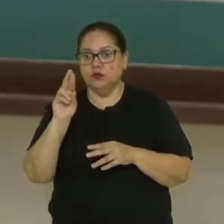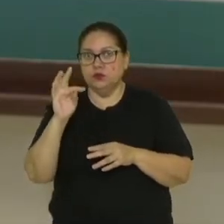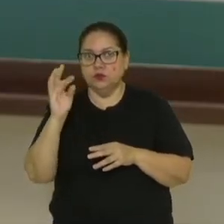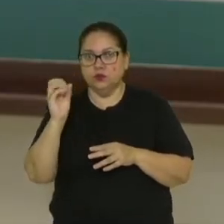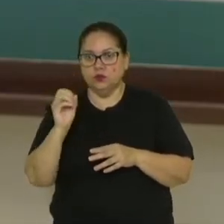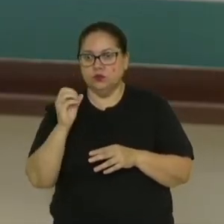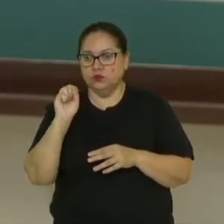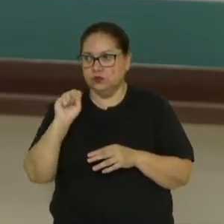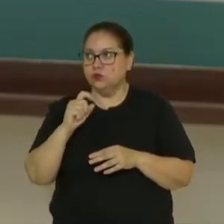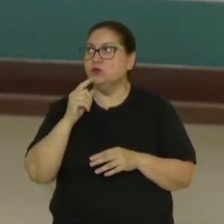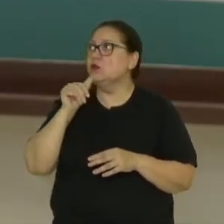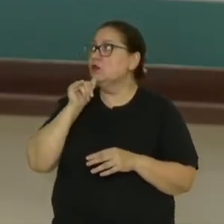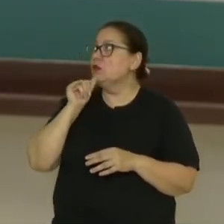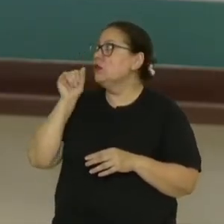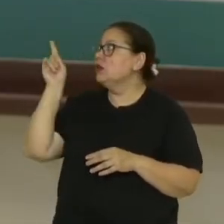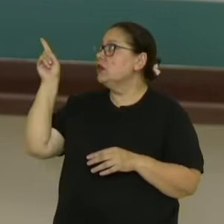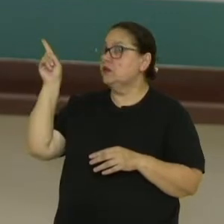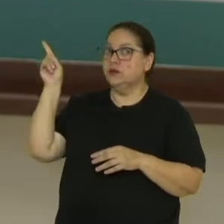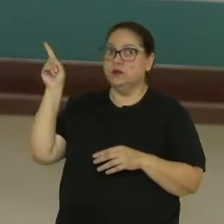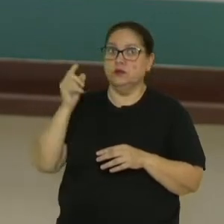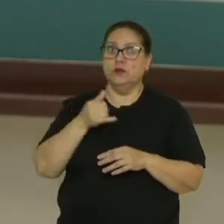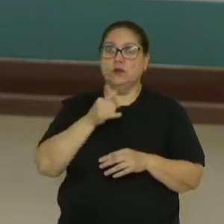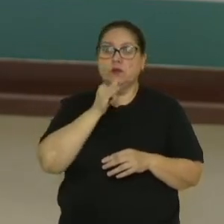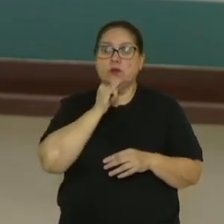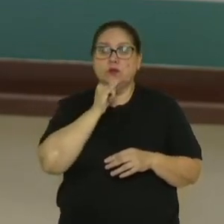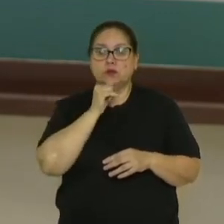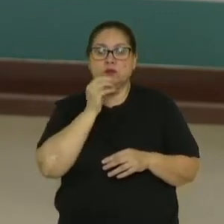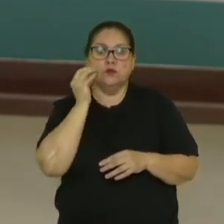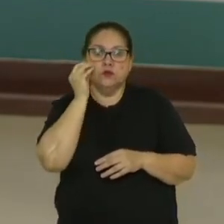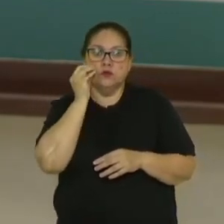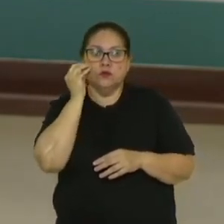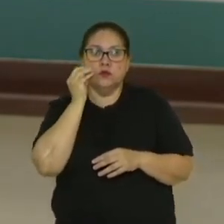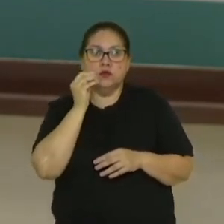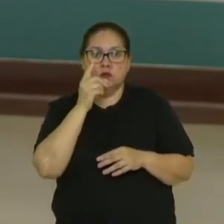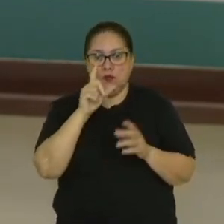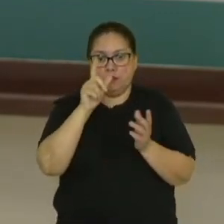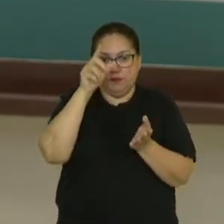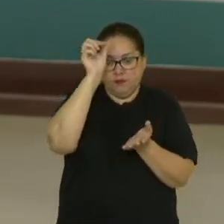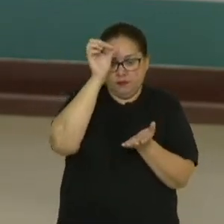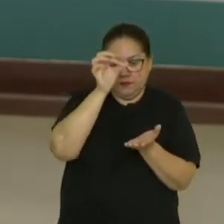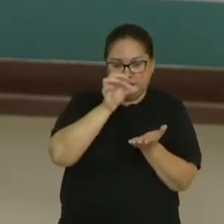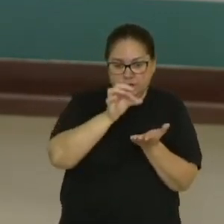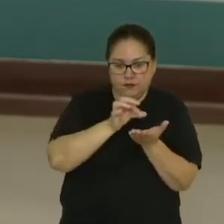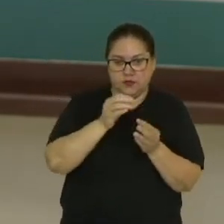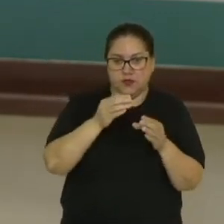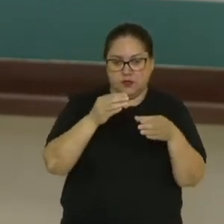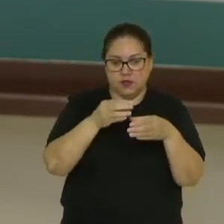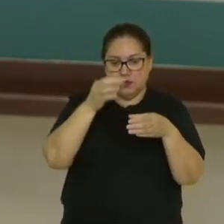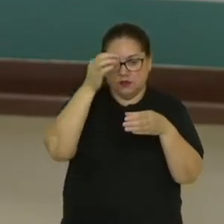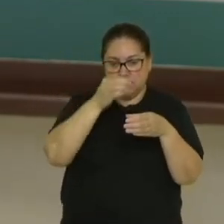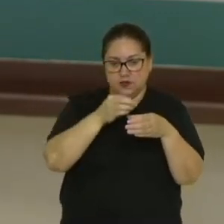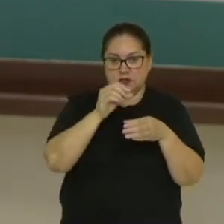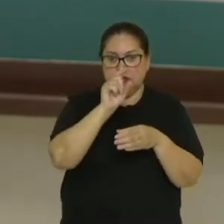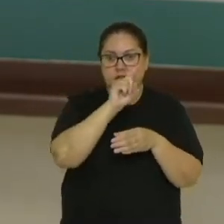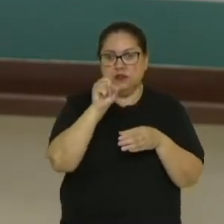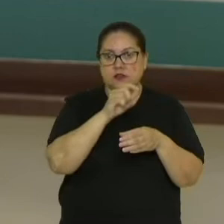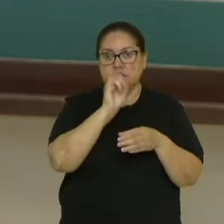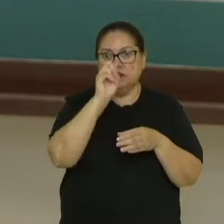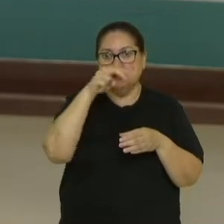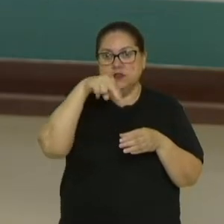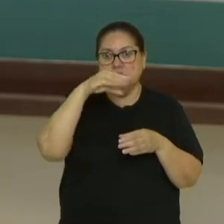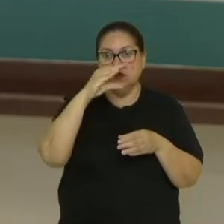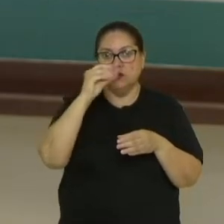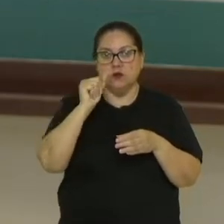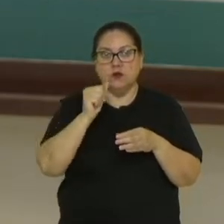E aqui a gente tem um exemplo de uma reação química, um experimento, onde a gente tem uma plaquinha de zinco sólida e uma